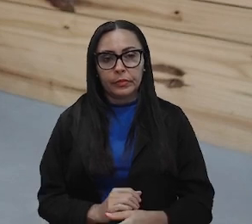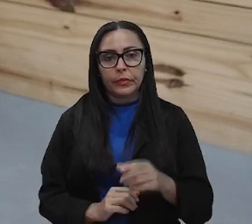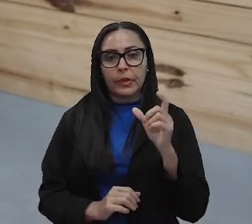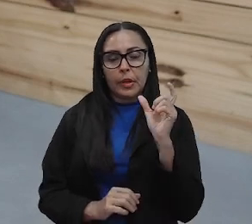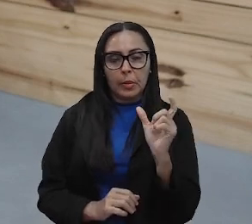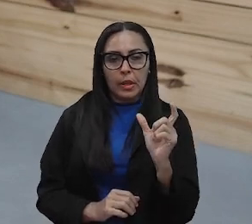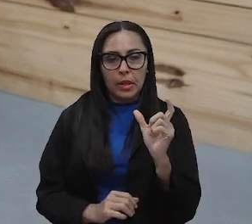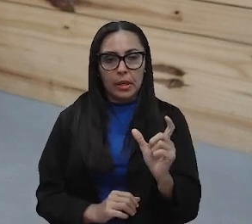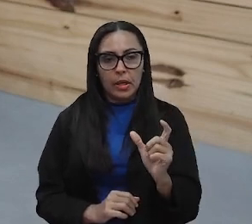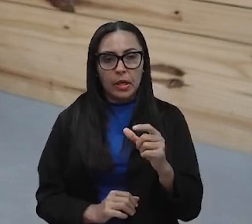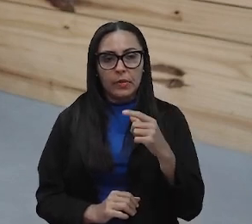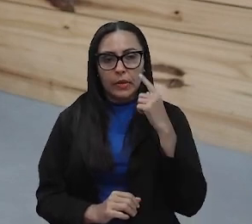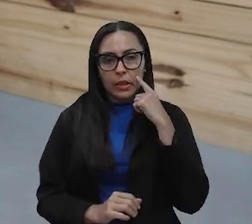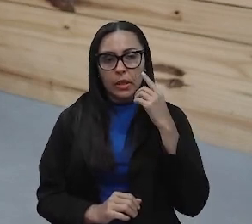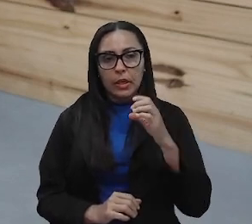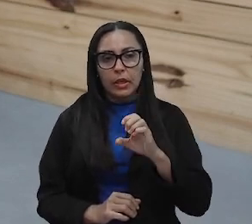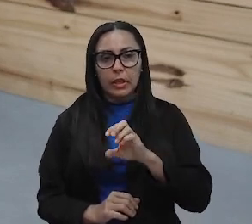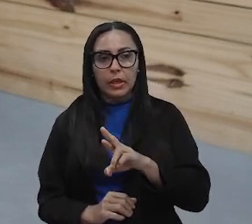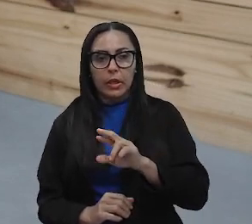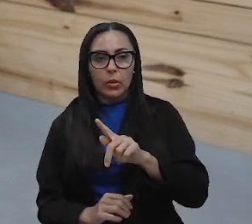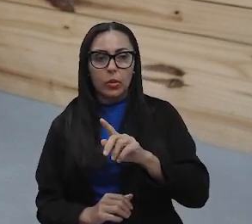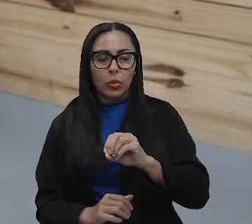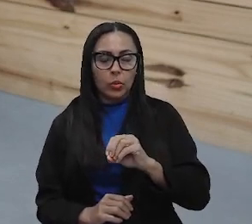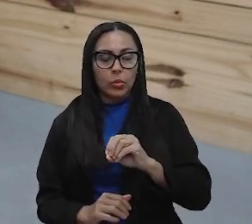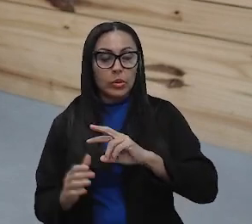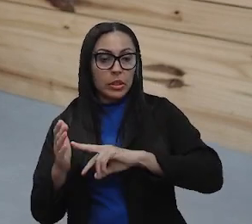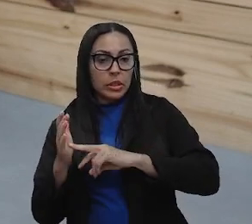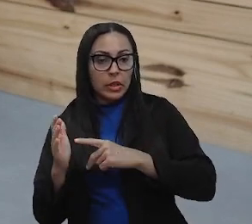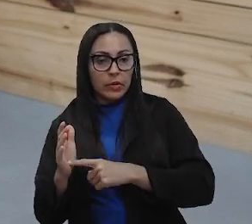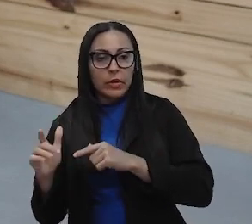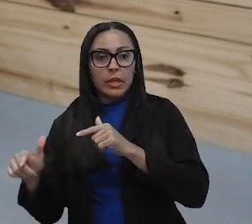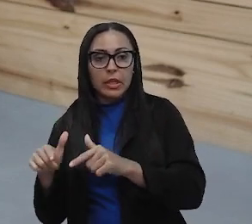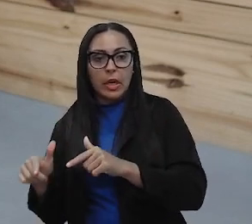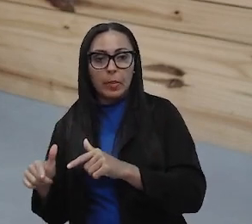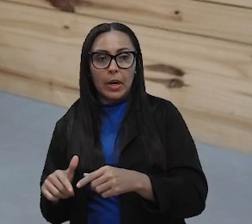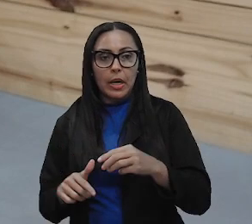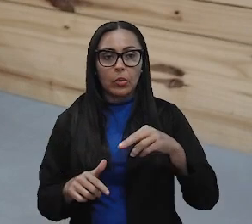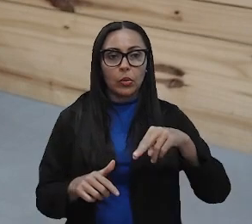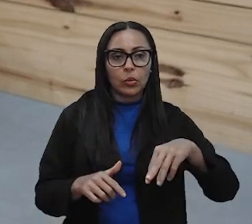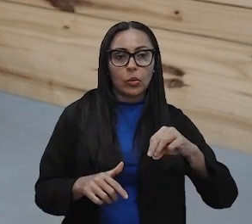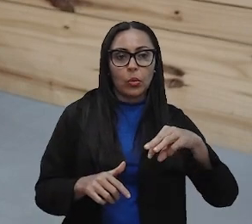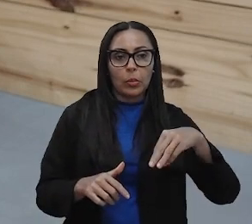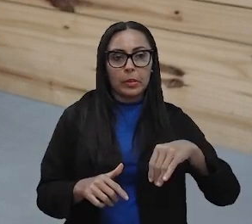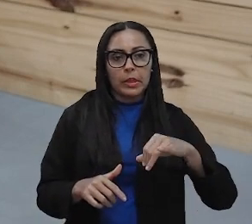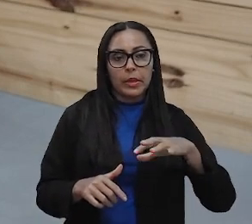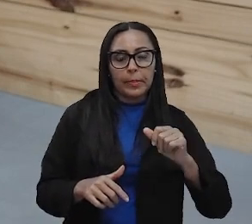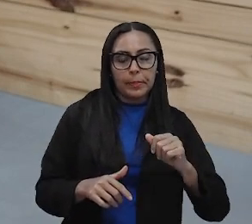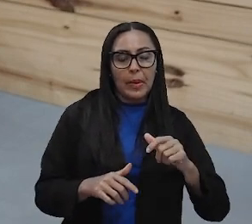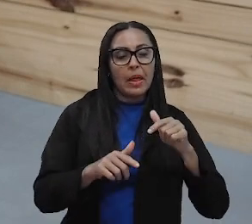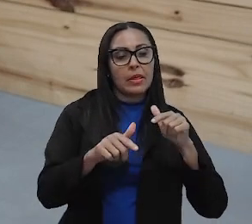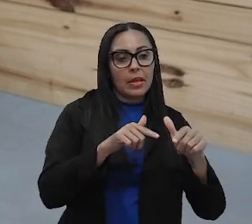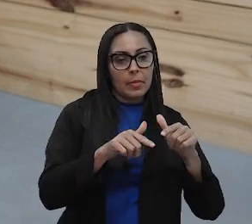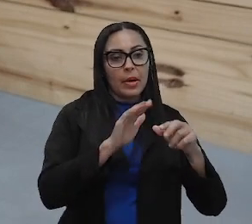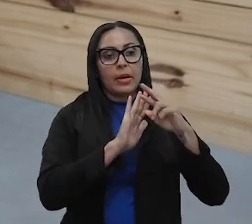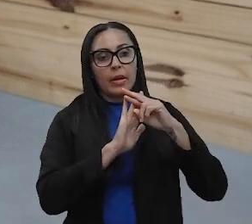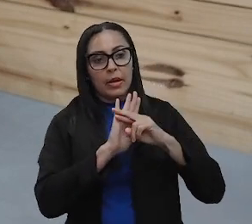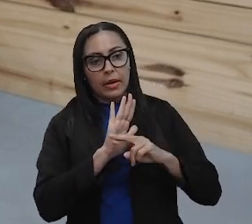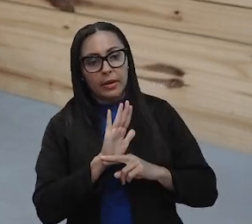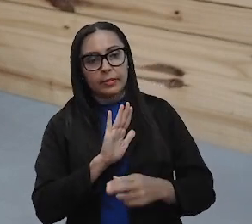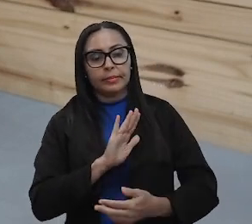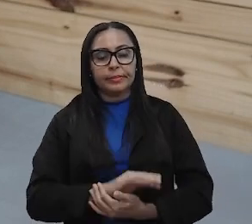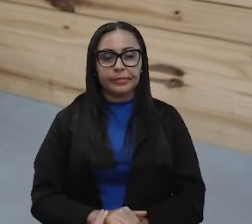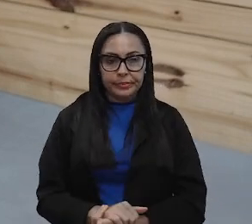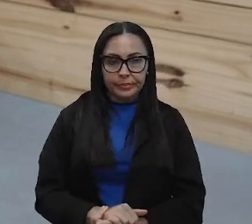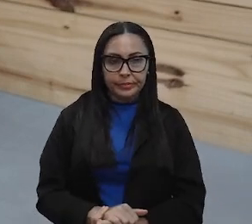onde ergon significa trabalho e nomos, regras, normas, ou seja, normas, regras do trabalho. Então, a